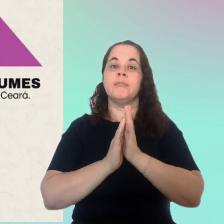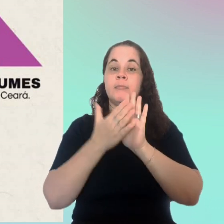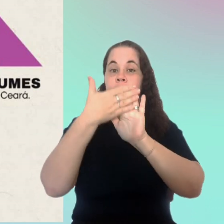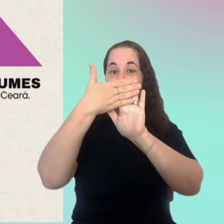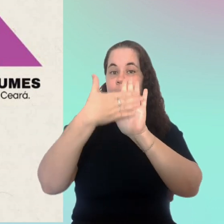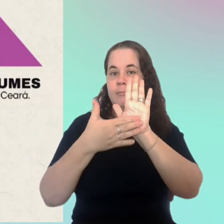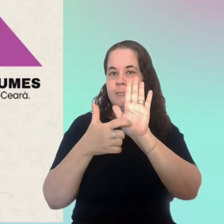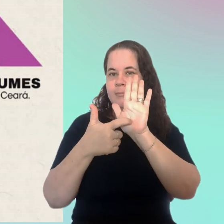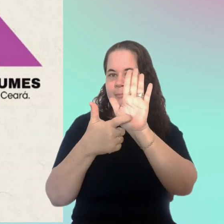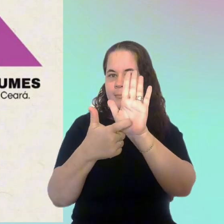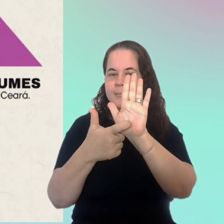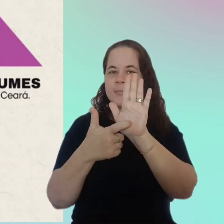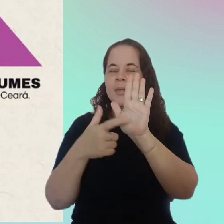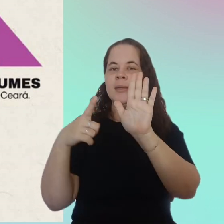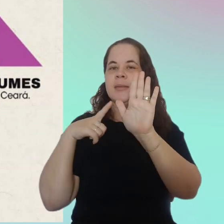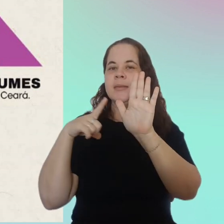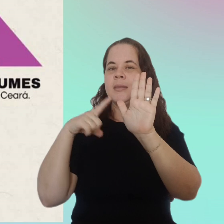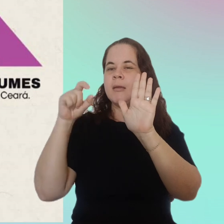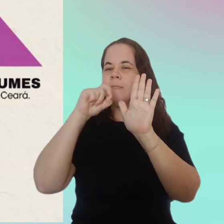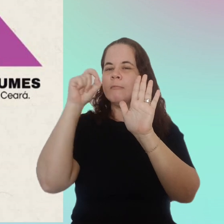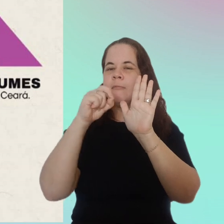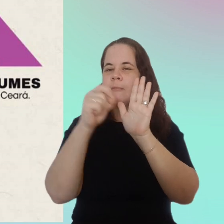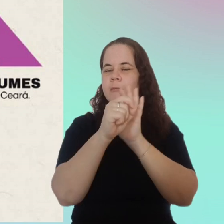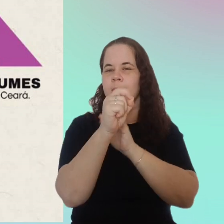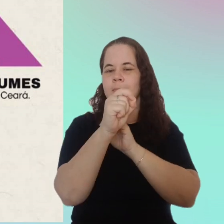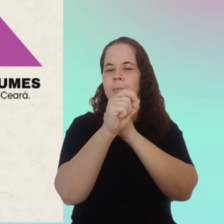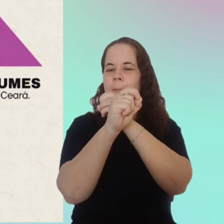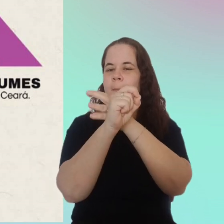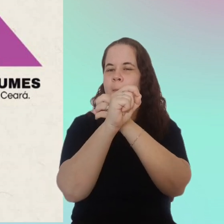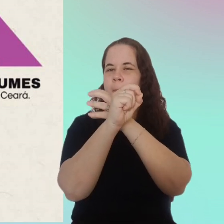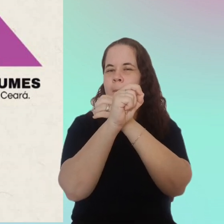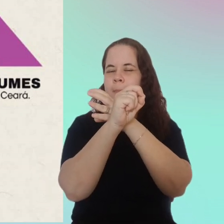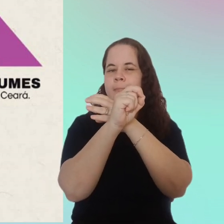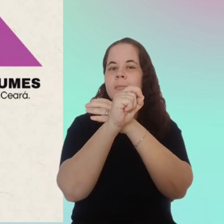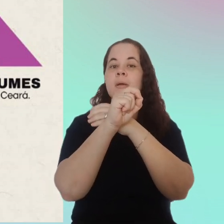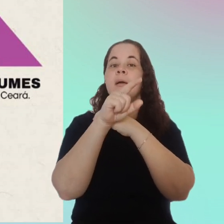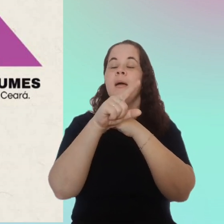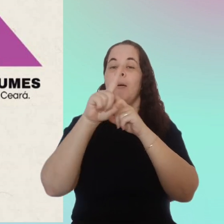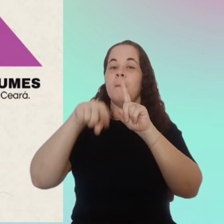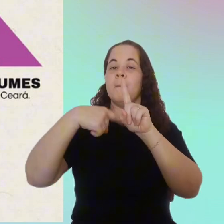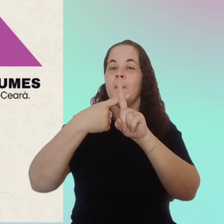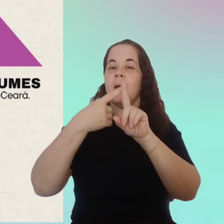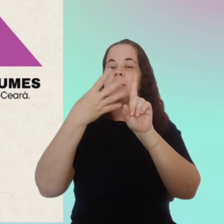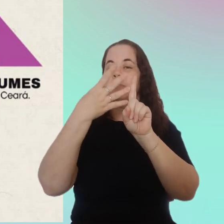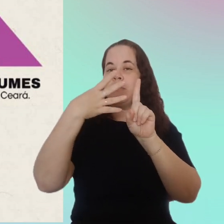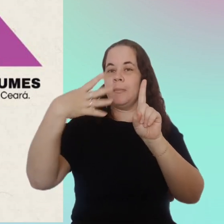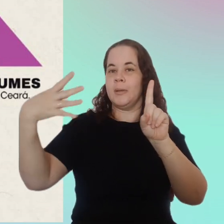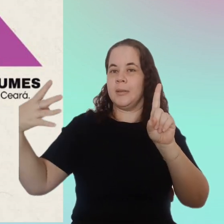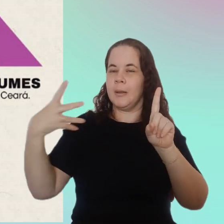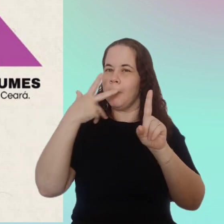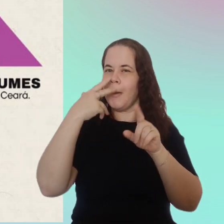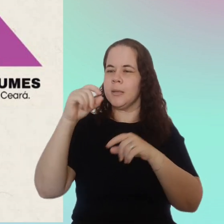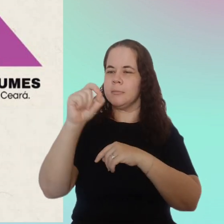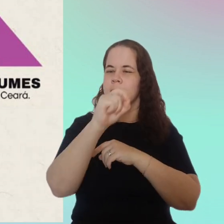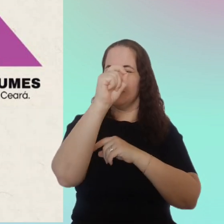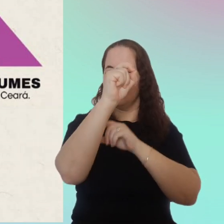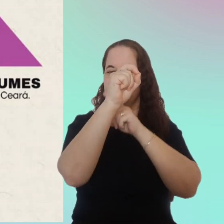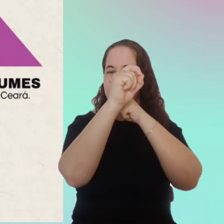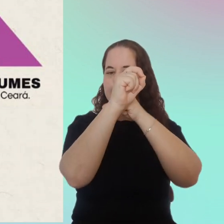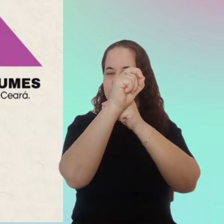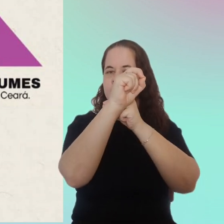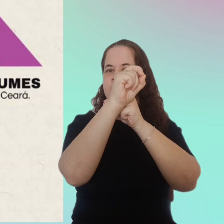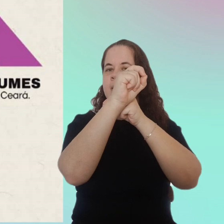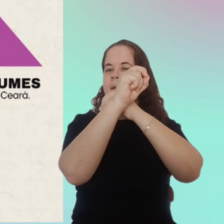vocês a capa, onde a gente tem um vagalume, onde a gente tem a bandeira, né, sendo arrastada, digamos assim, por